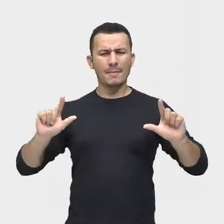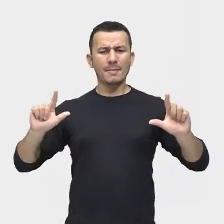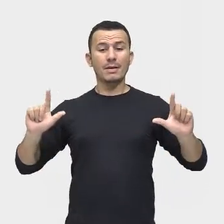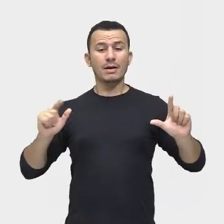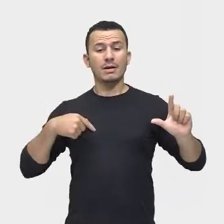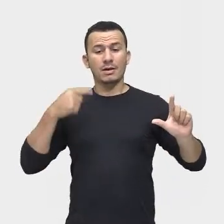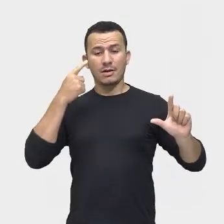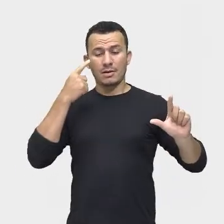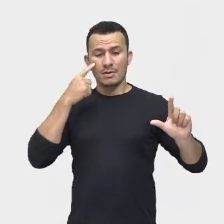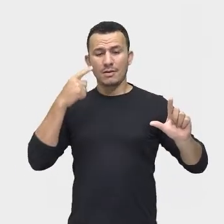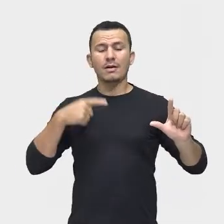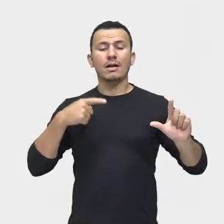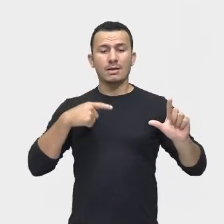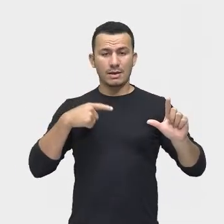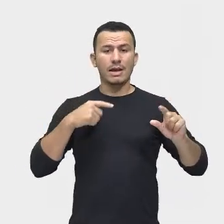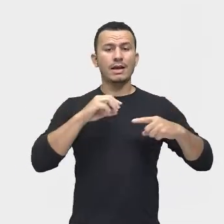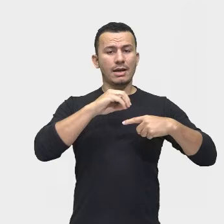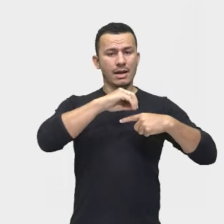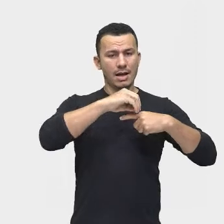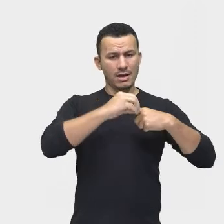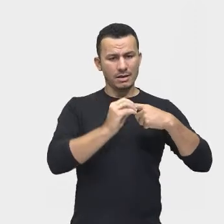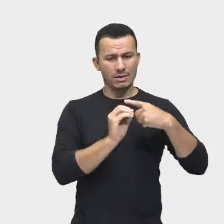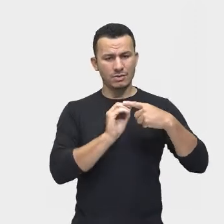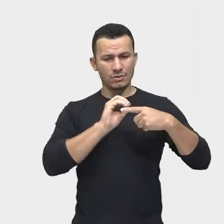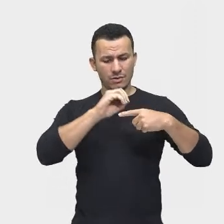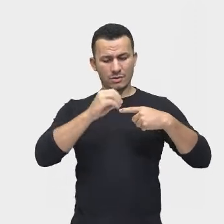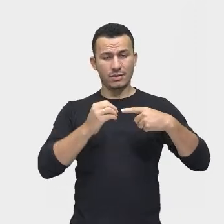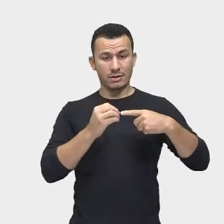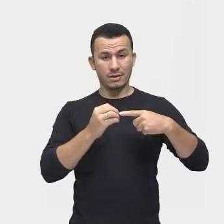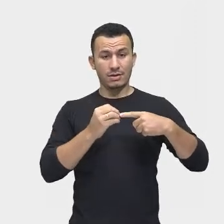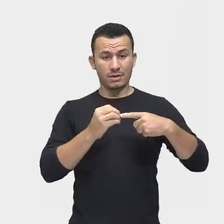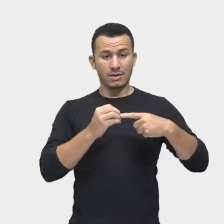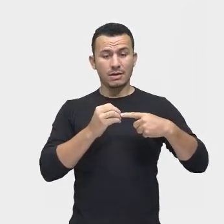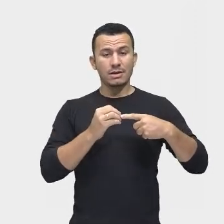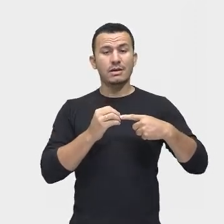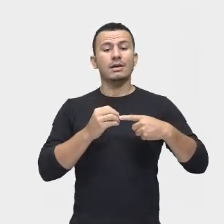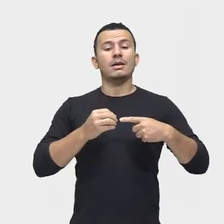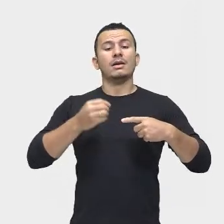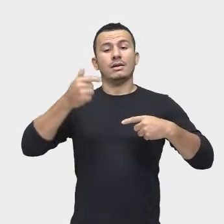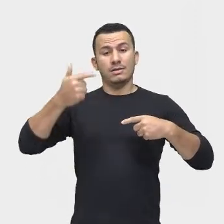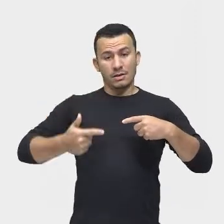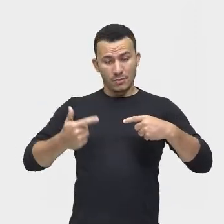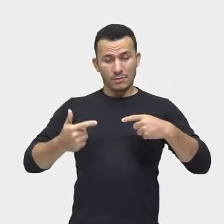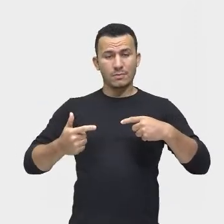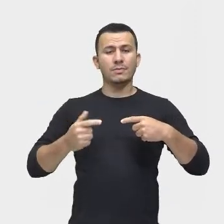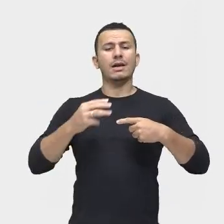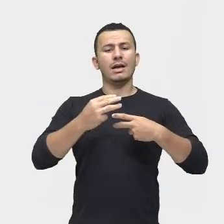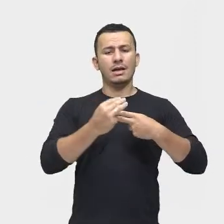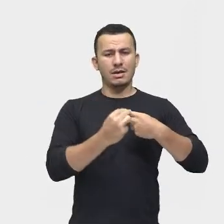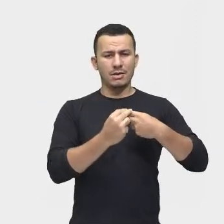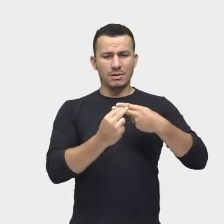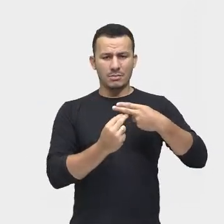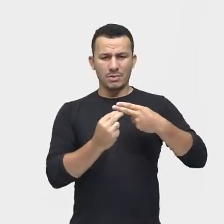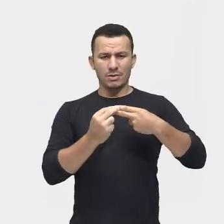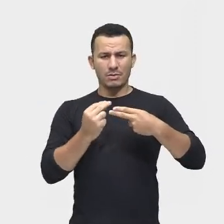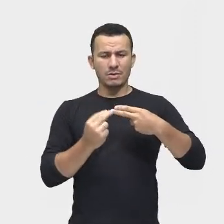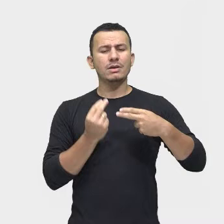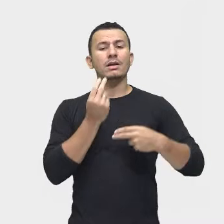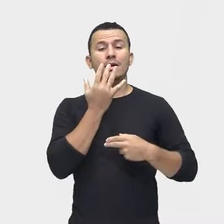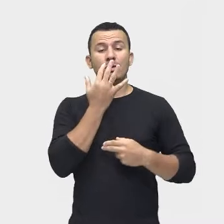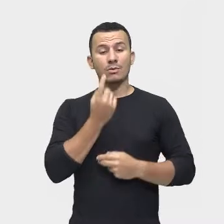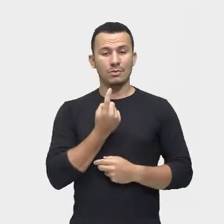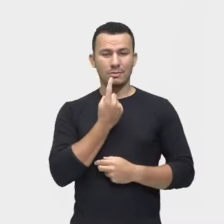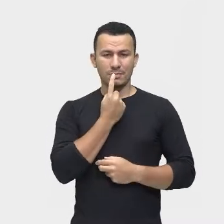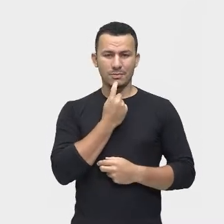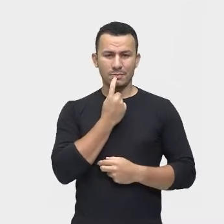só, você vai ter actina aqui e você vai ter miosina, destacado em vermelho.